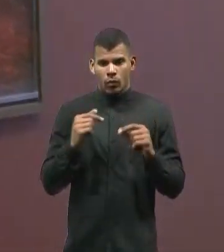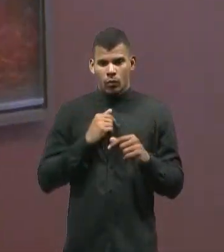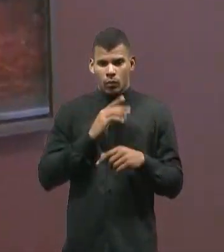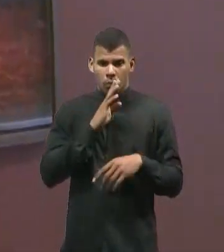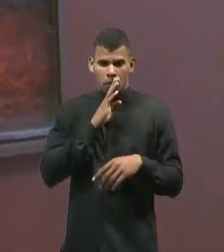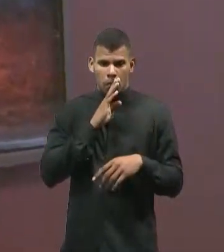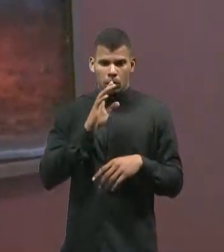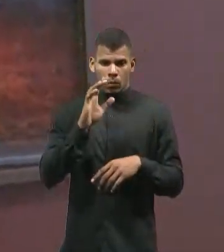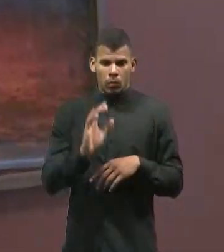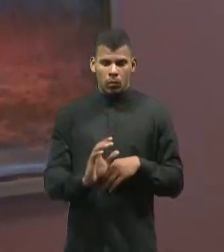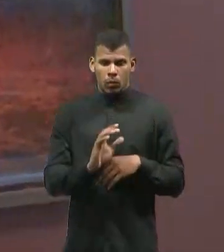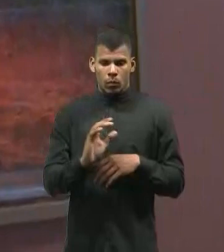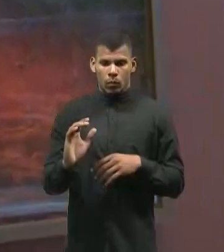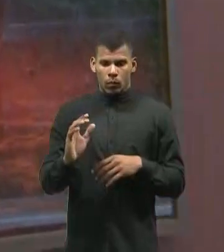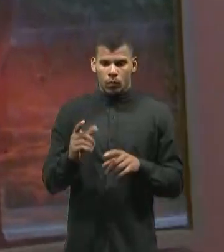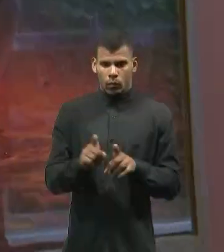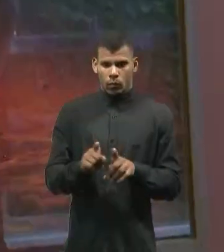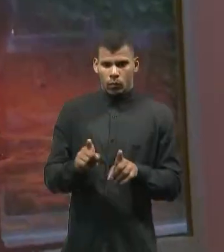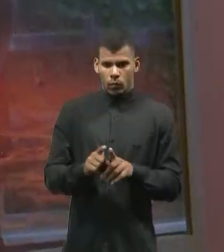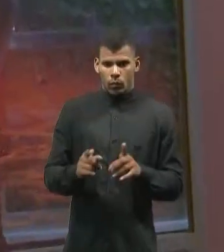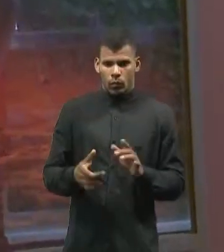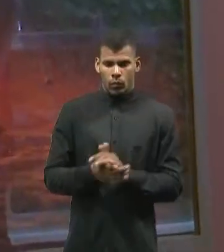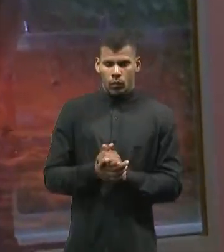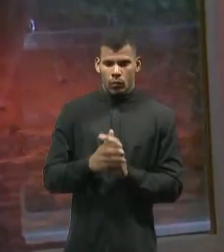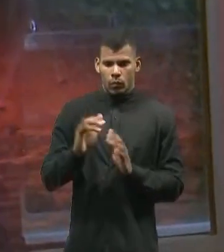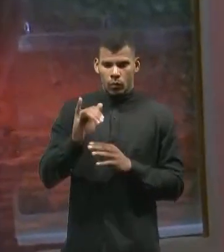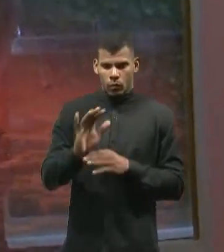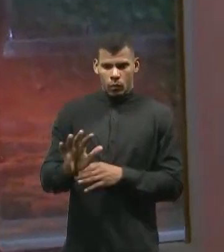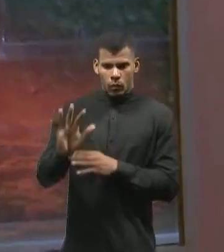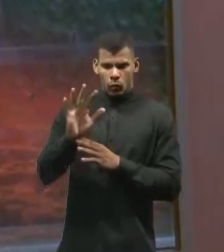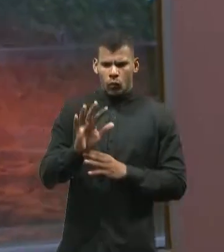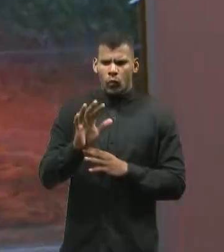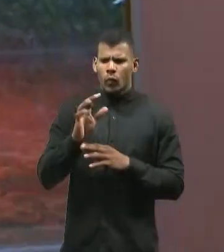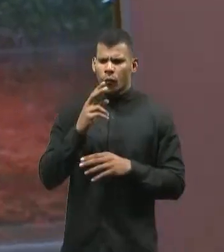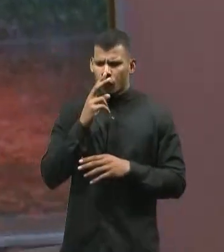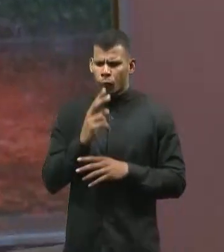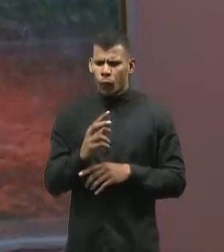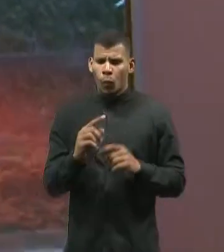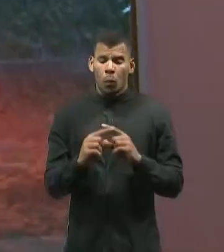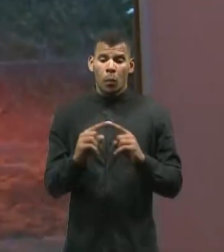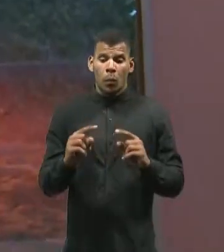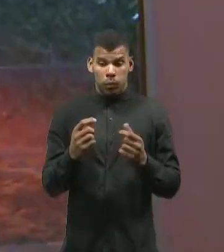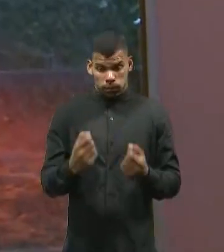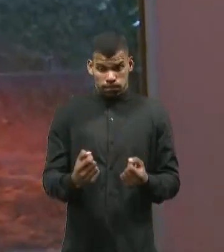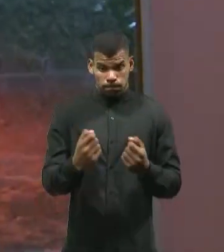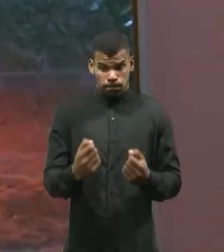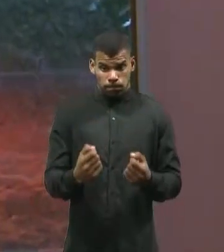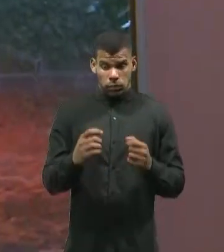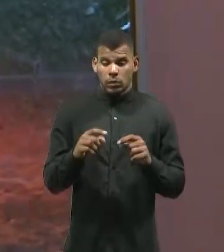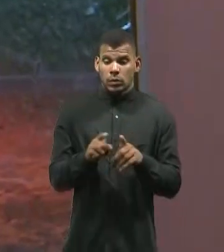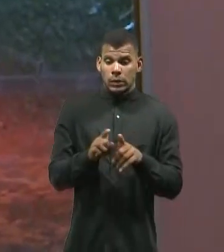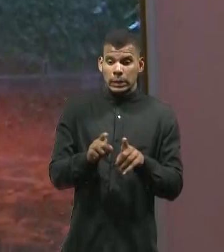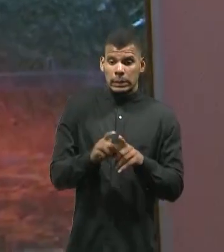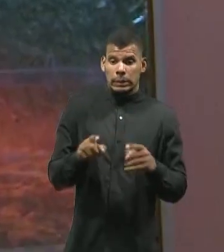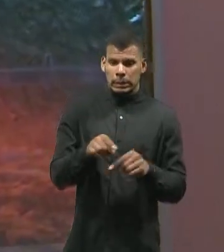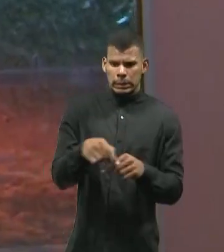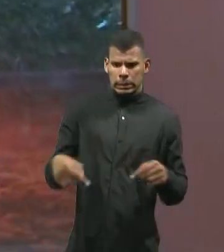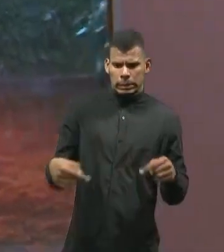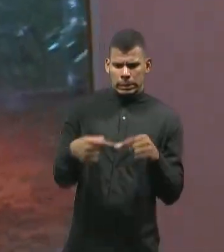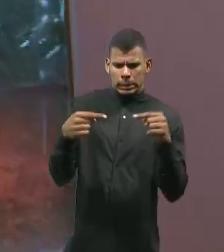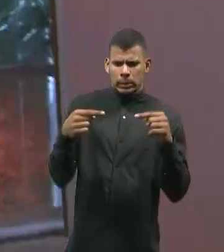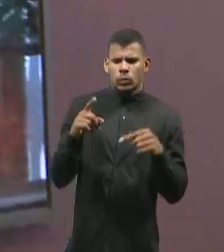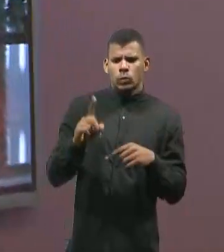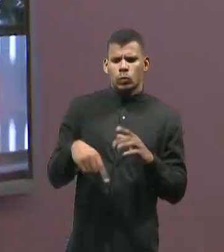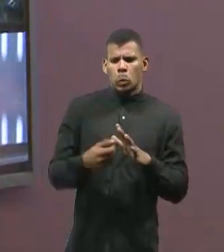ao catolicismo, né? Tem imagens fortes, imagens mais pesadas. Com relação